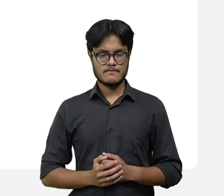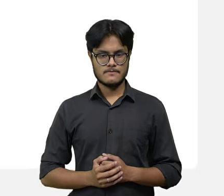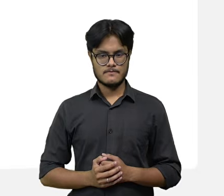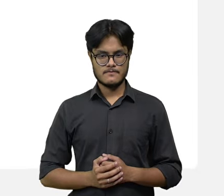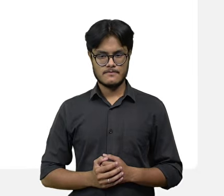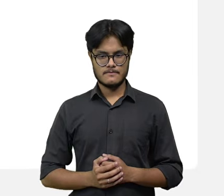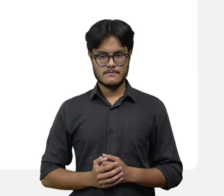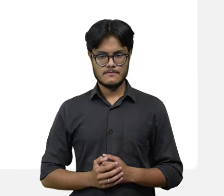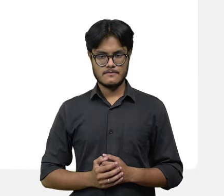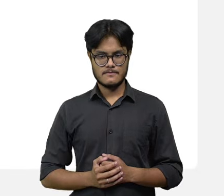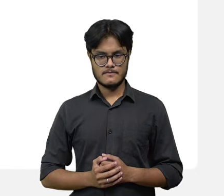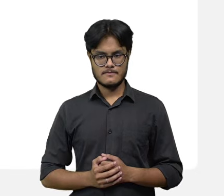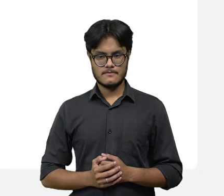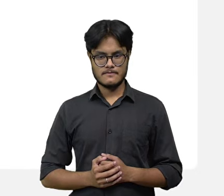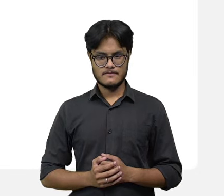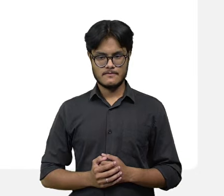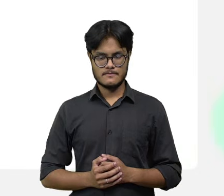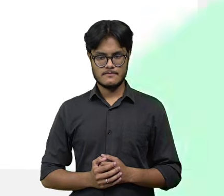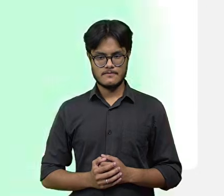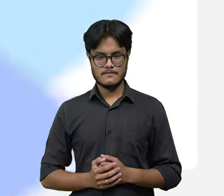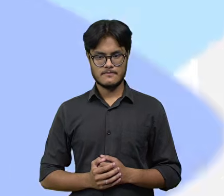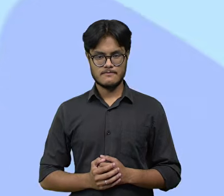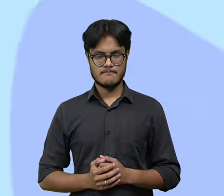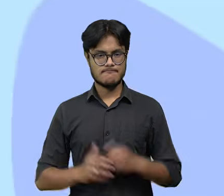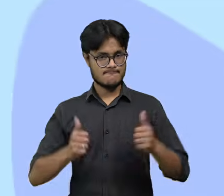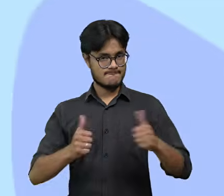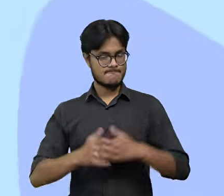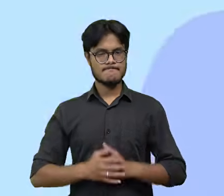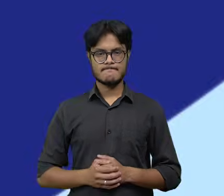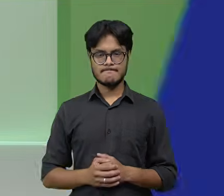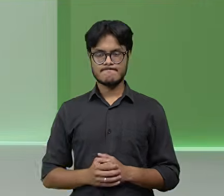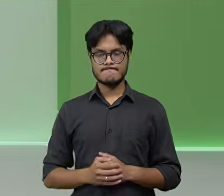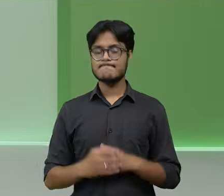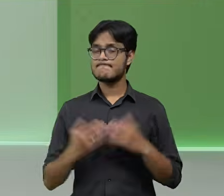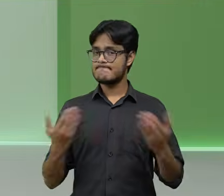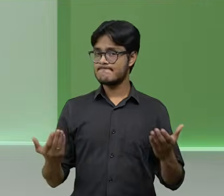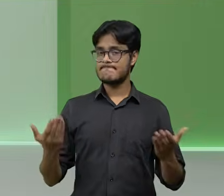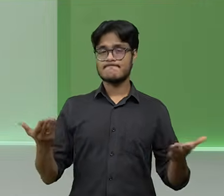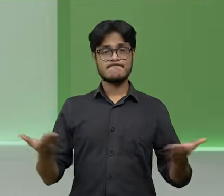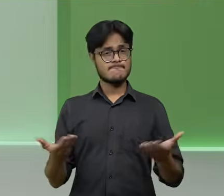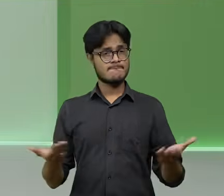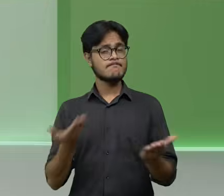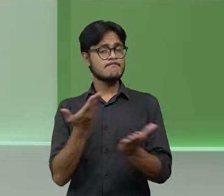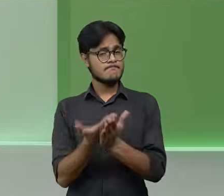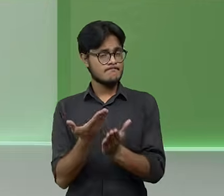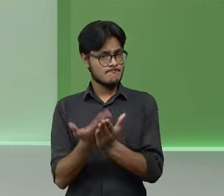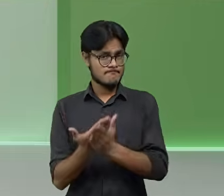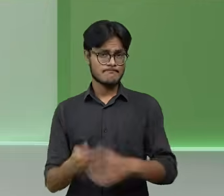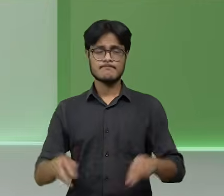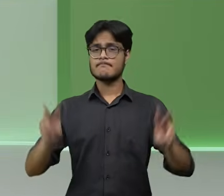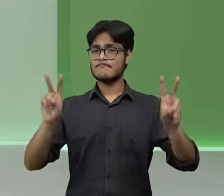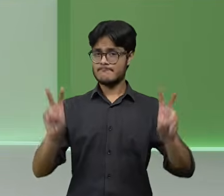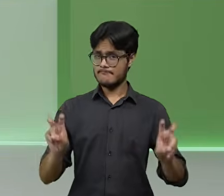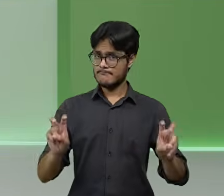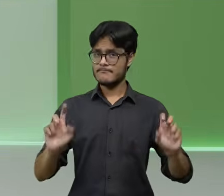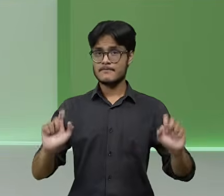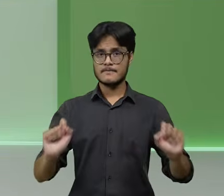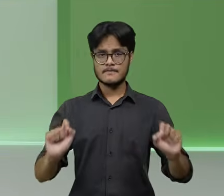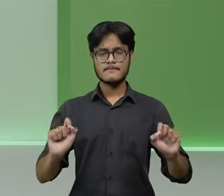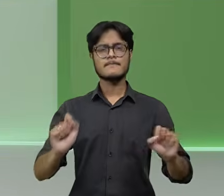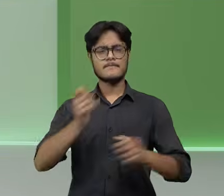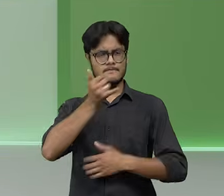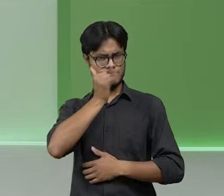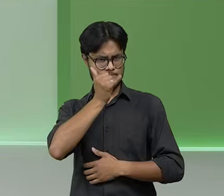receptor, positivo, negativo. Beleza? Bem, meus queridos, na aula de hoje nós falamos sobre